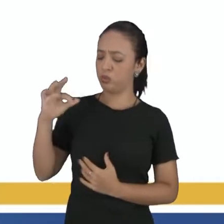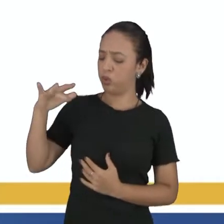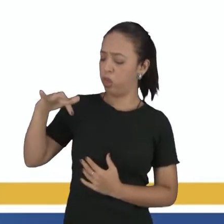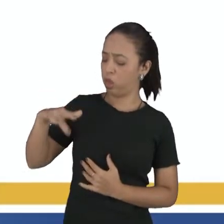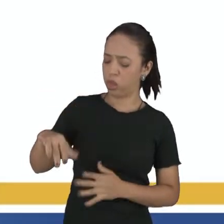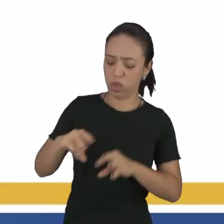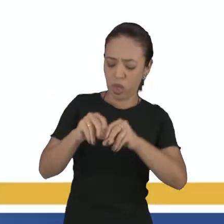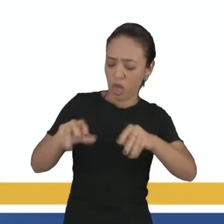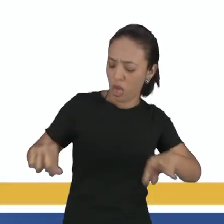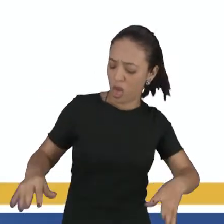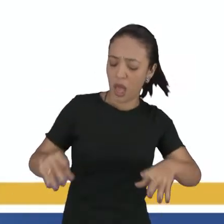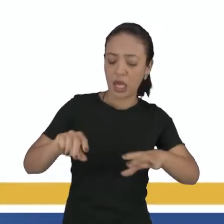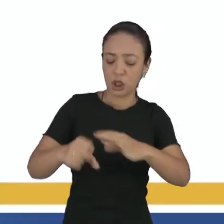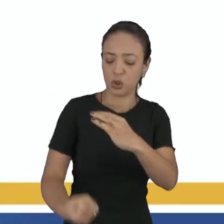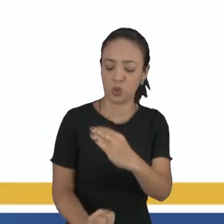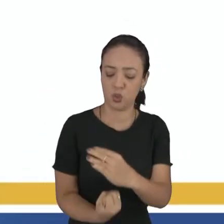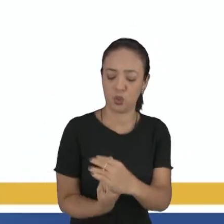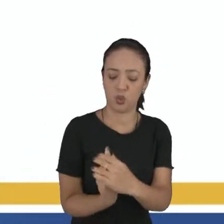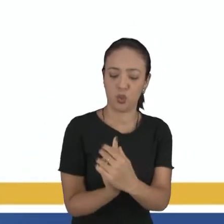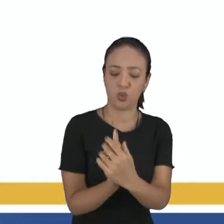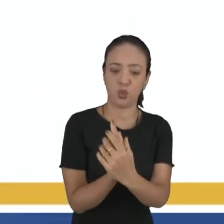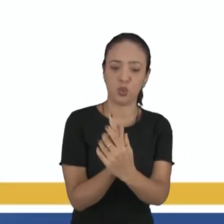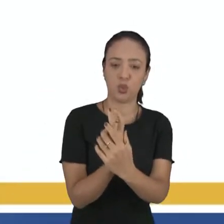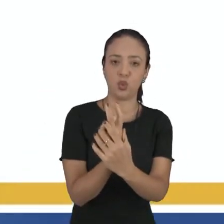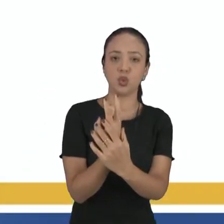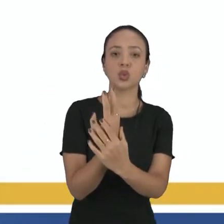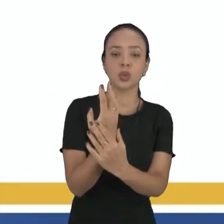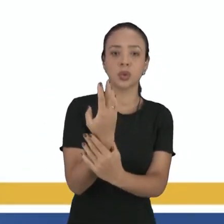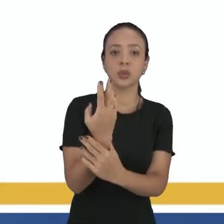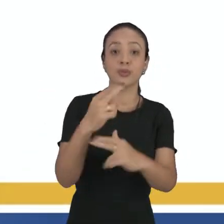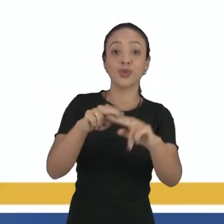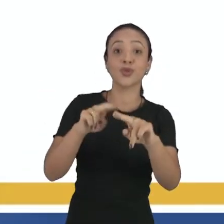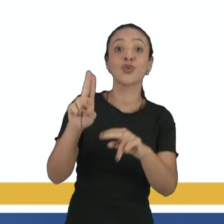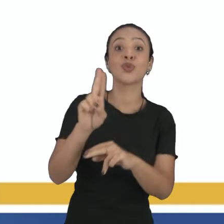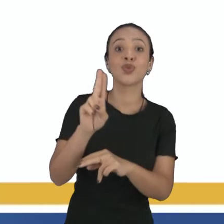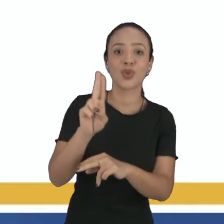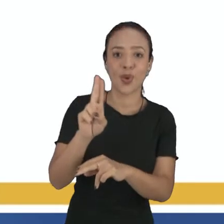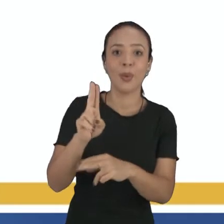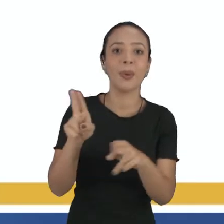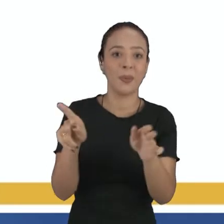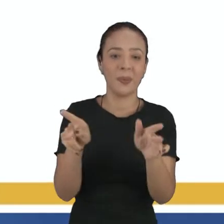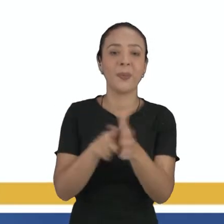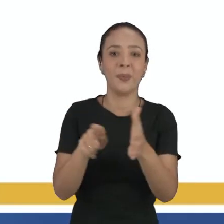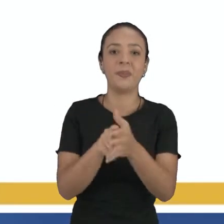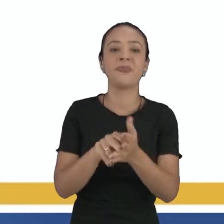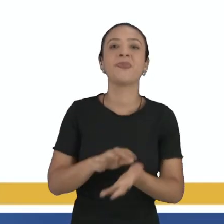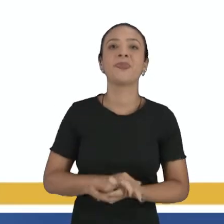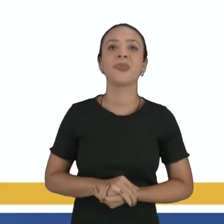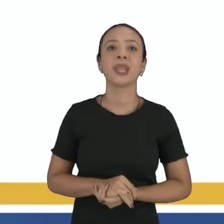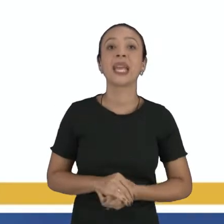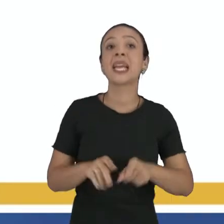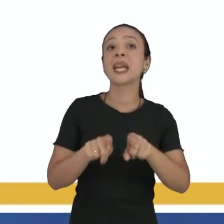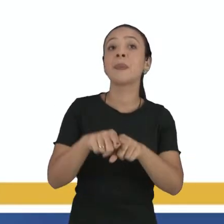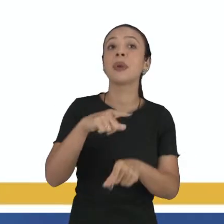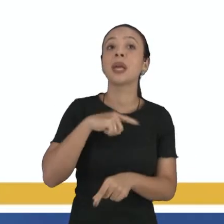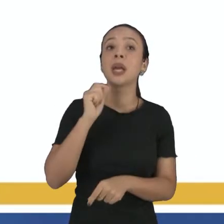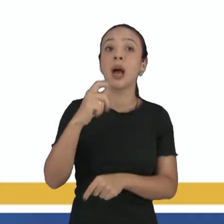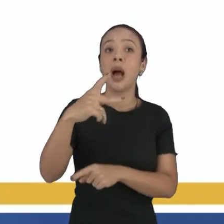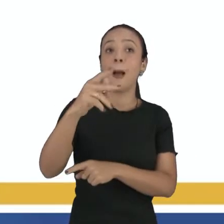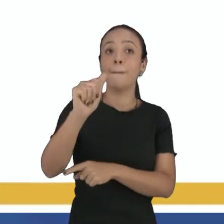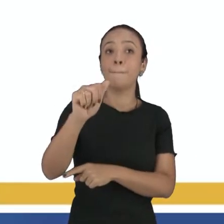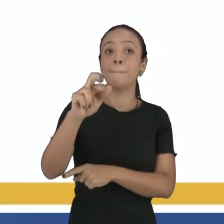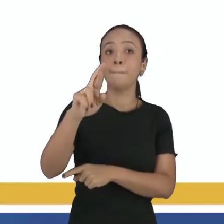solo e depois formar um novo indivíduo, né? Ele brota, por isso que é o nome brotamento, ele brota do corpo do parental. Nós temos ali